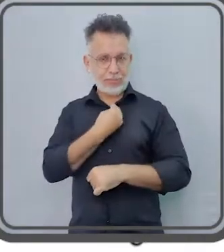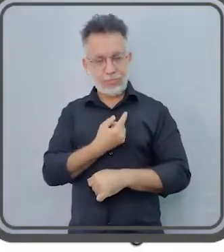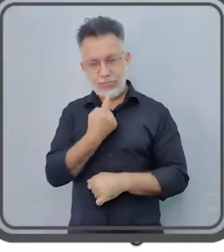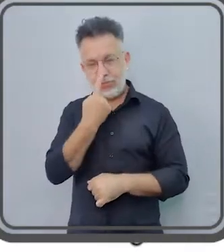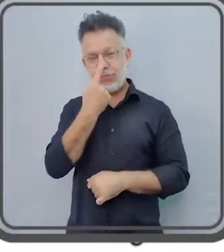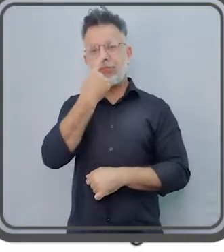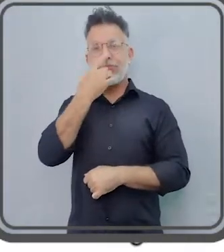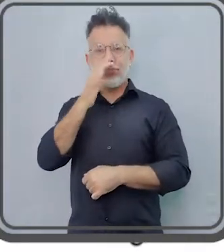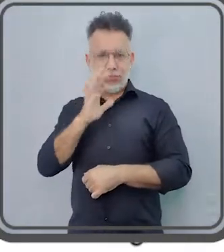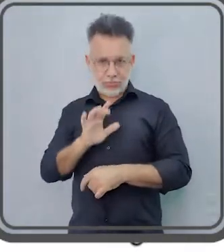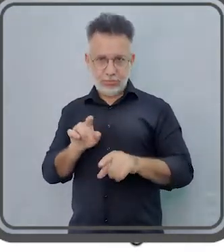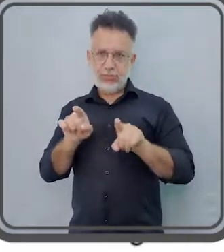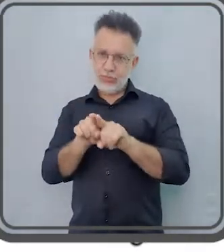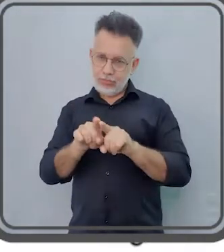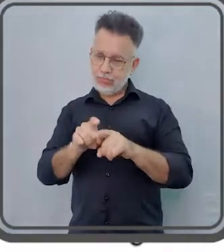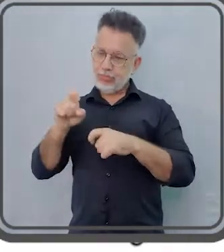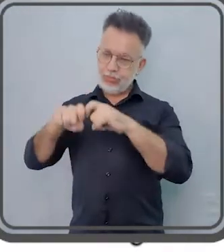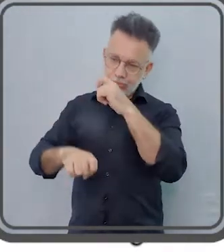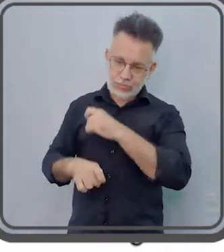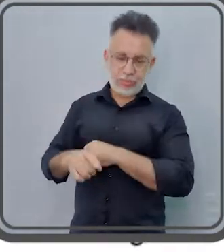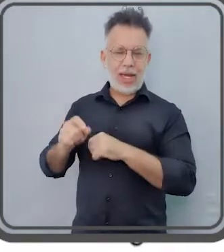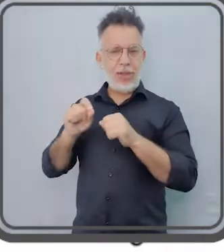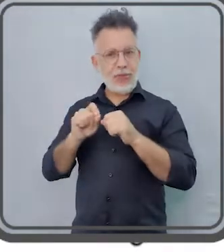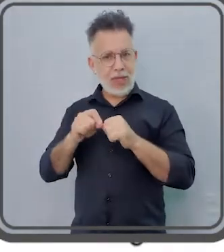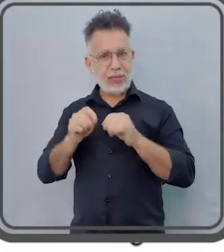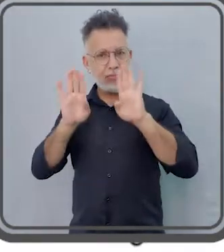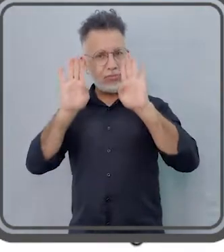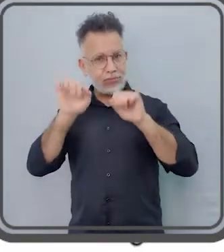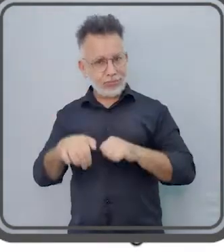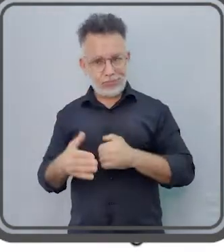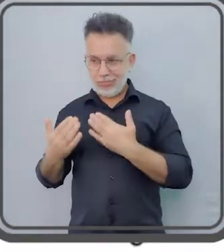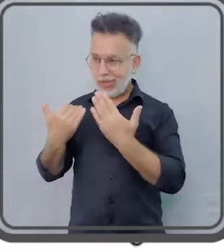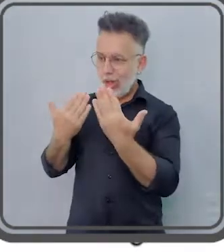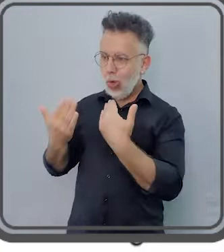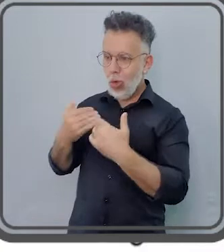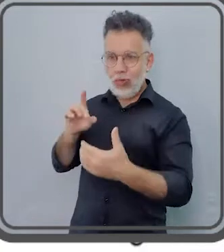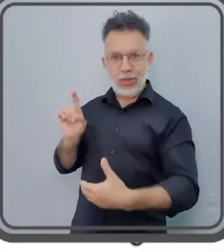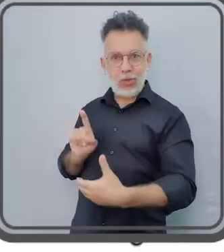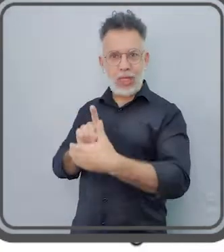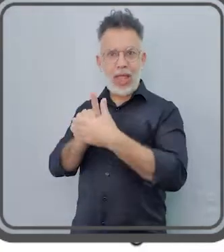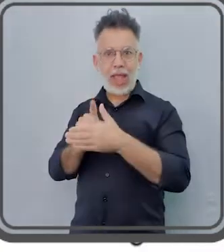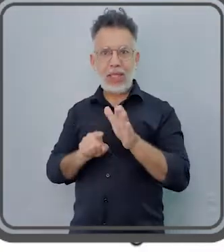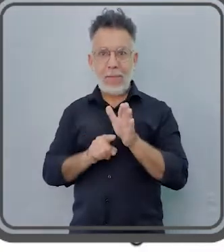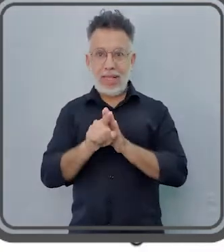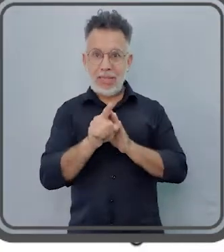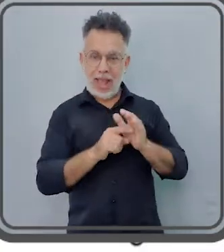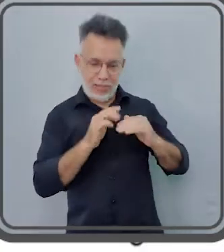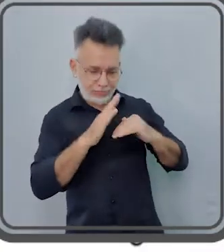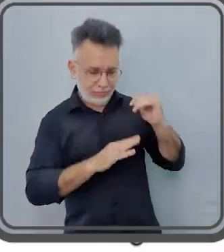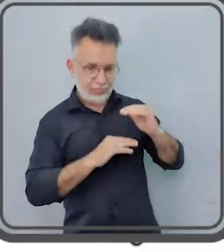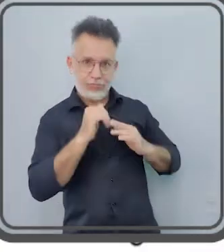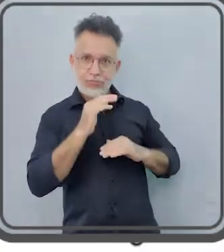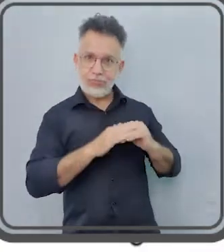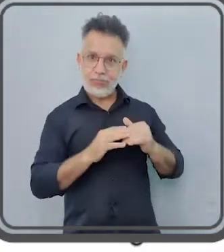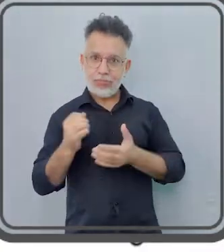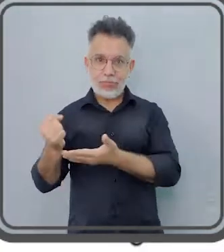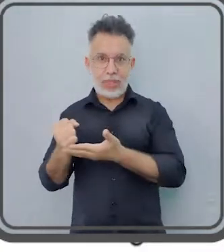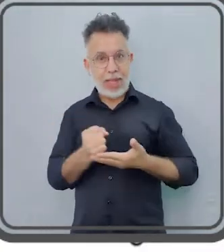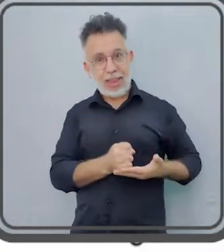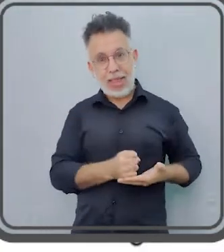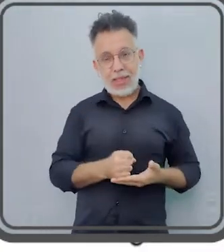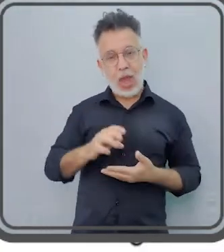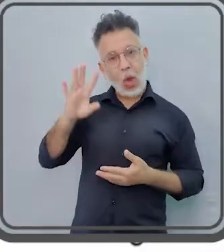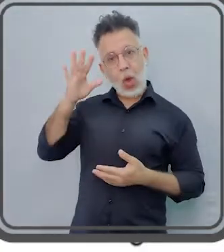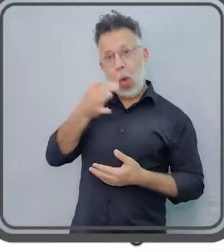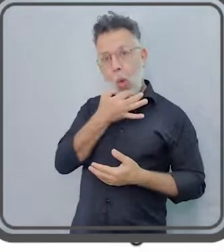intimidade e, por consequência, sobre sexualidade. O que a gente faz muito bem é conversar com o cliente, pesquisar, co-criar, trazer a